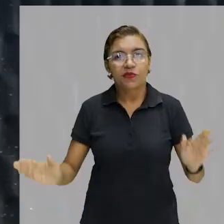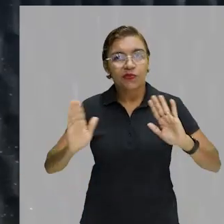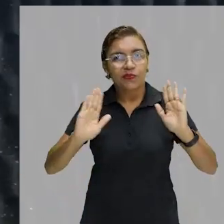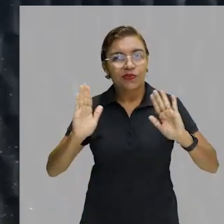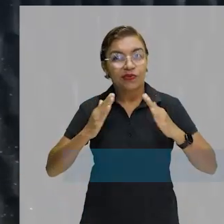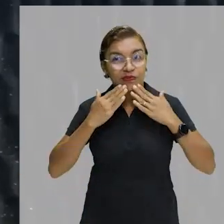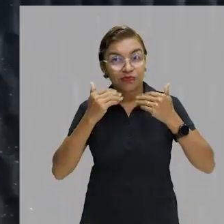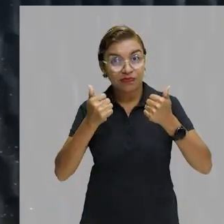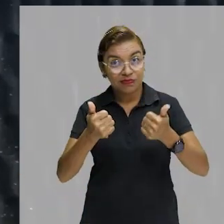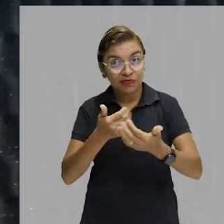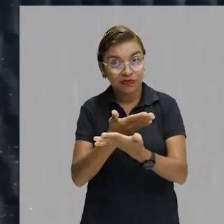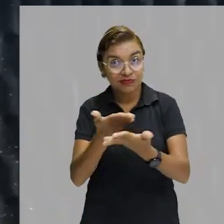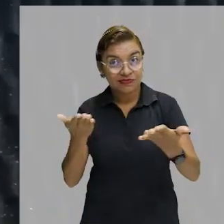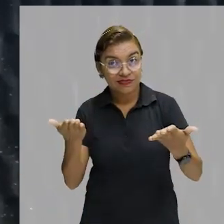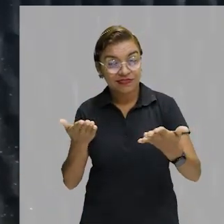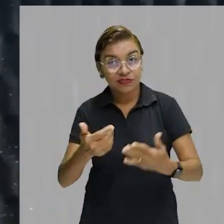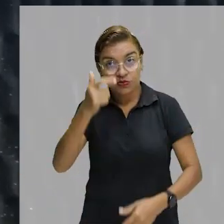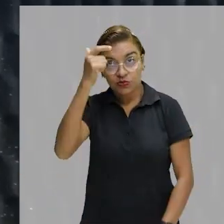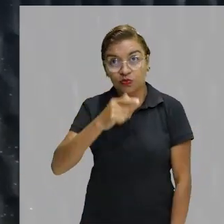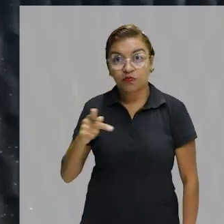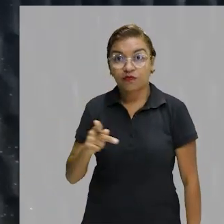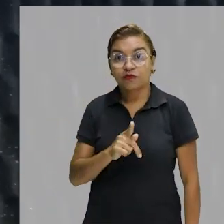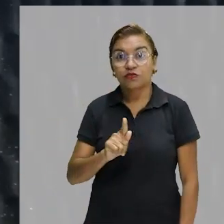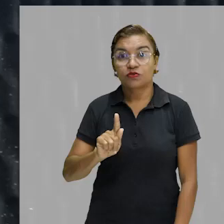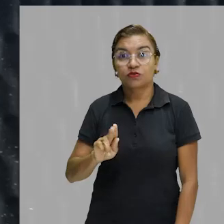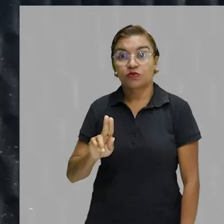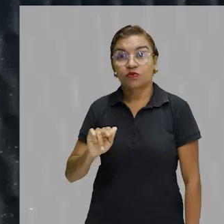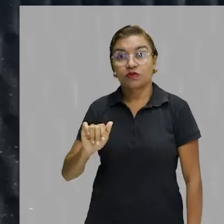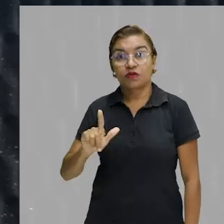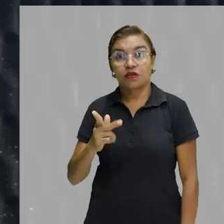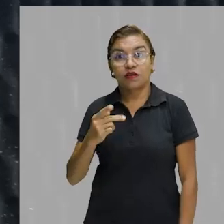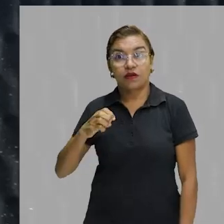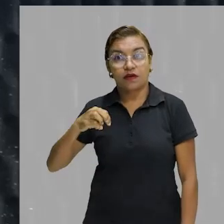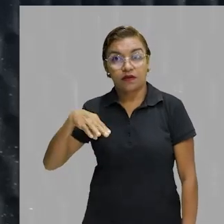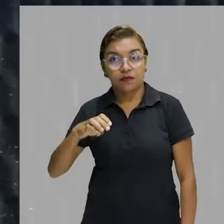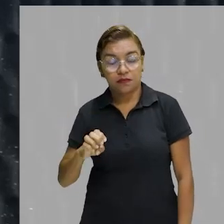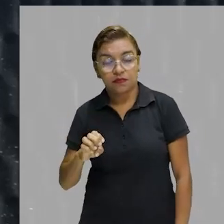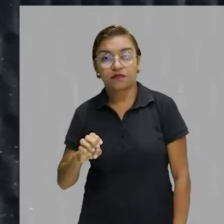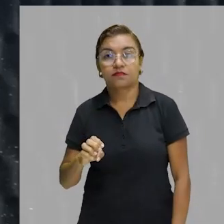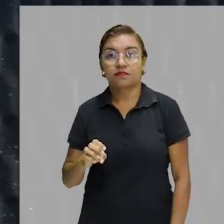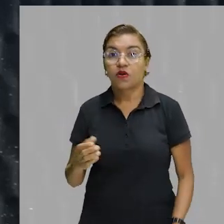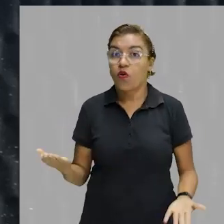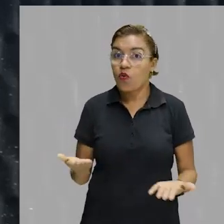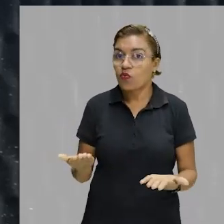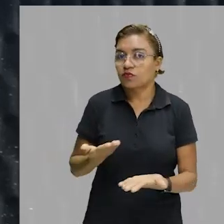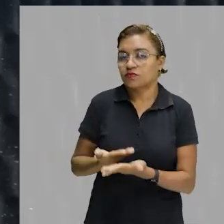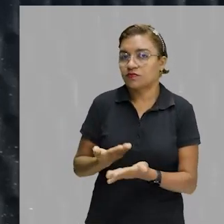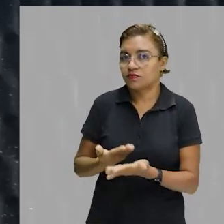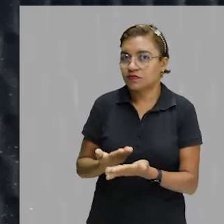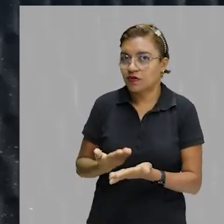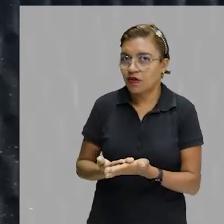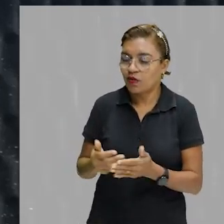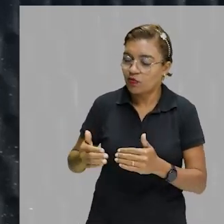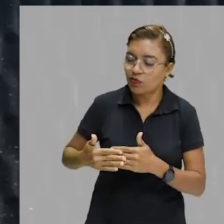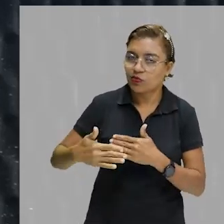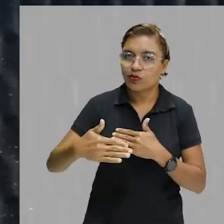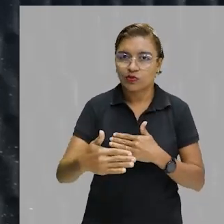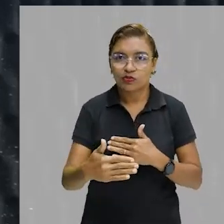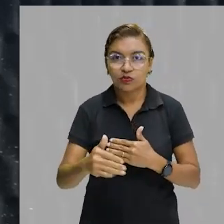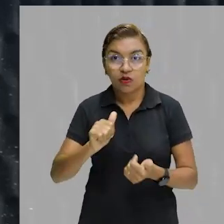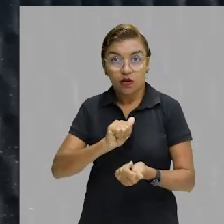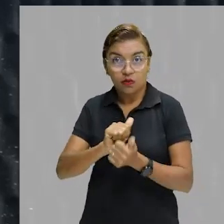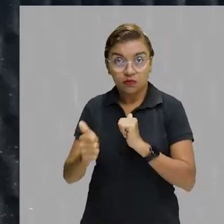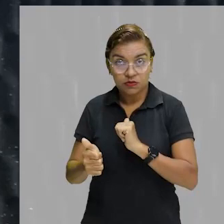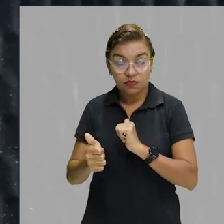galerinha, tudo bem com vocês? Guilherme Campos, professor de Educação Física da Rede Estadual. E nessa aula a gente vai dar continuidade aqui aos esportes de